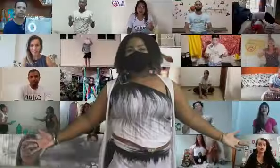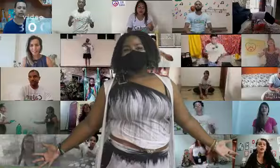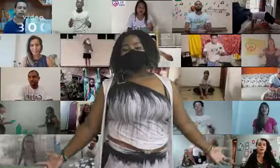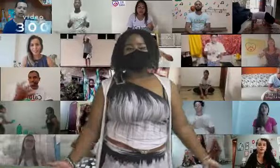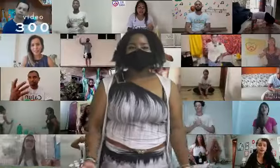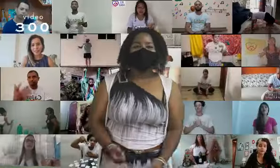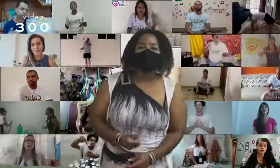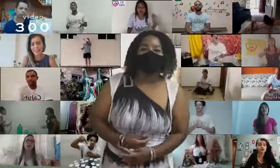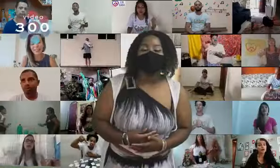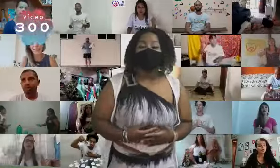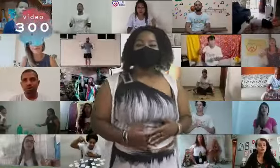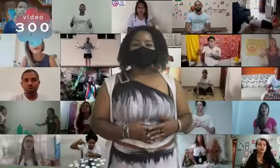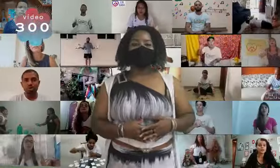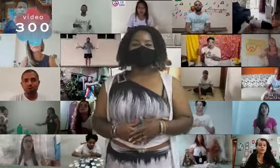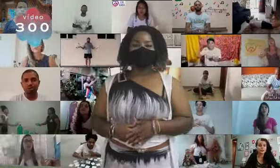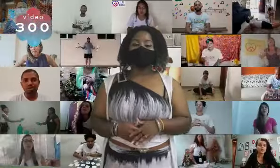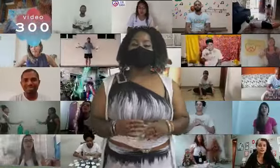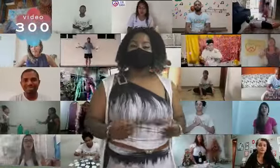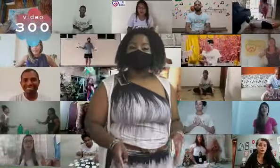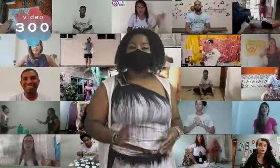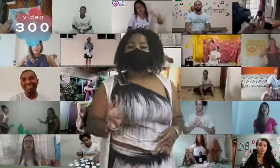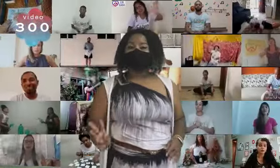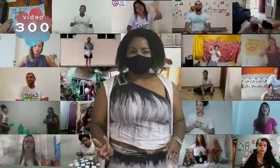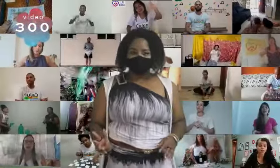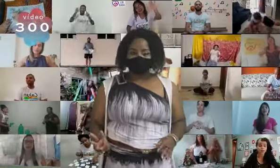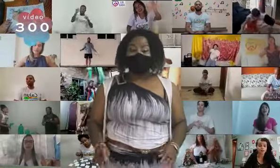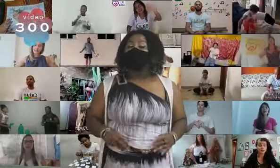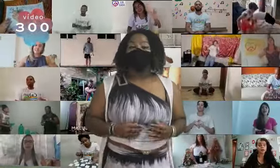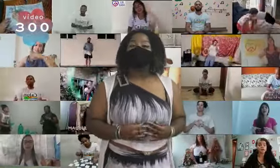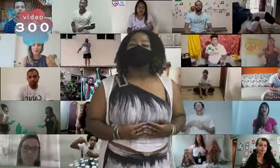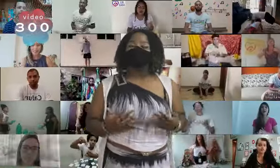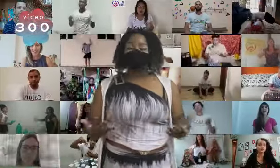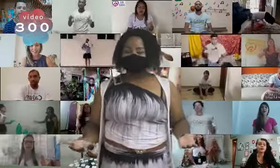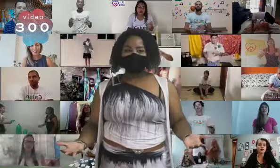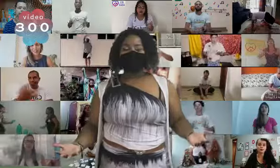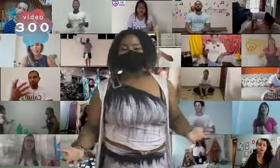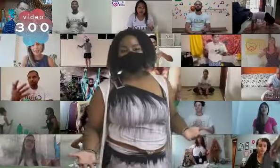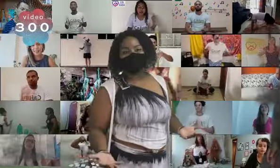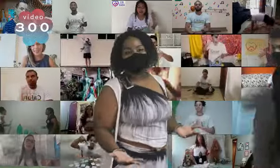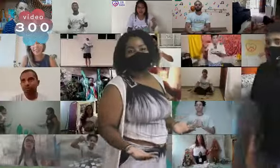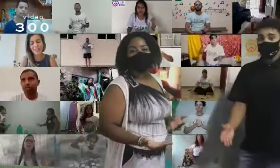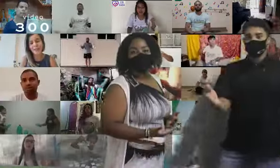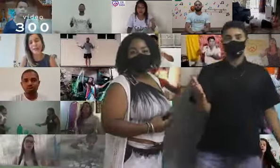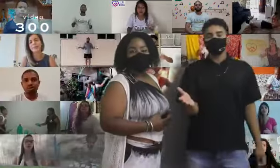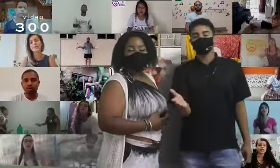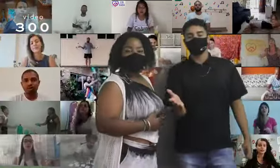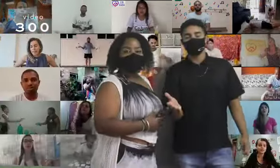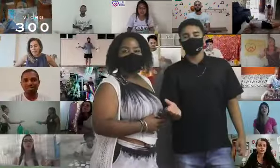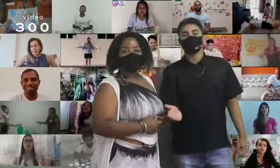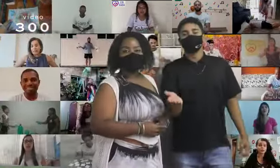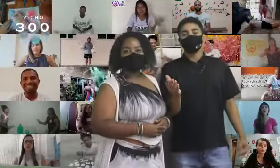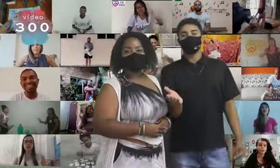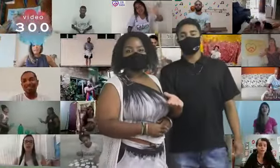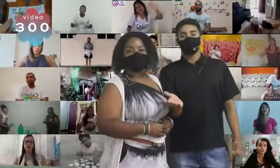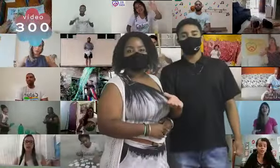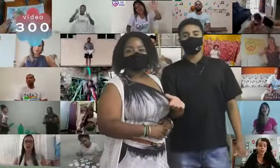Salve galera, com muito orgulho que viemos falar sobre o nosso vídeo de número 300, da nossa convivência interativa. São 300 vídeos e